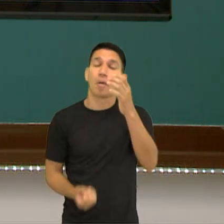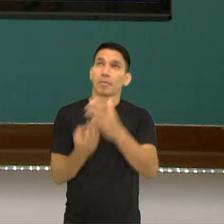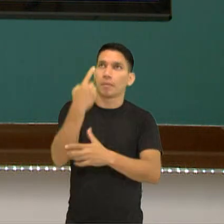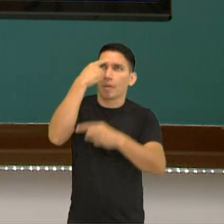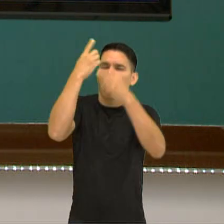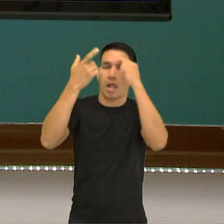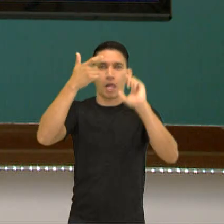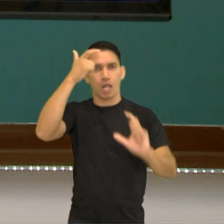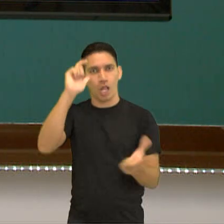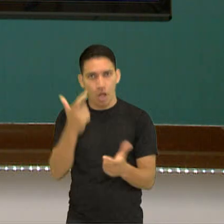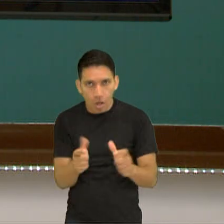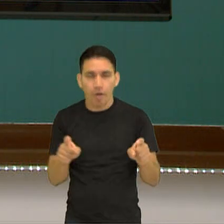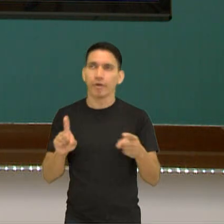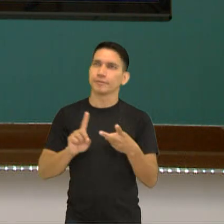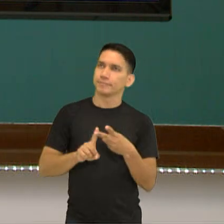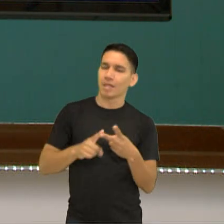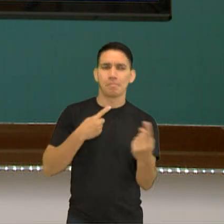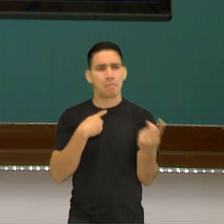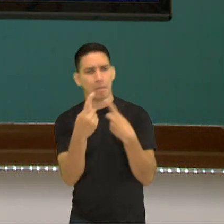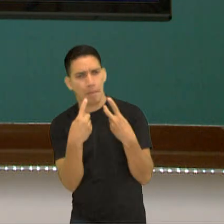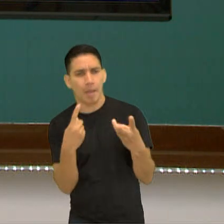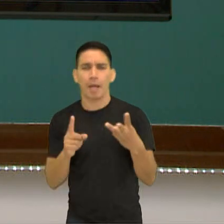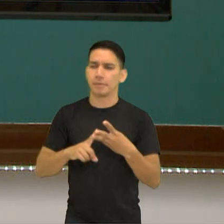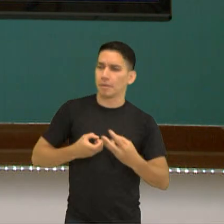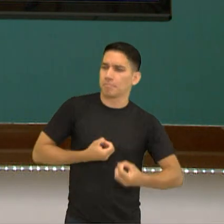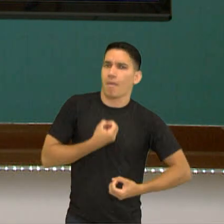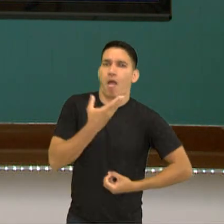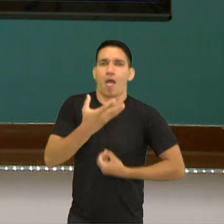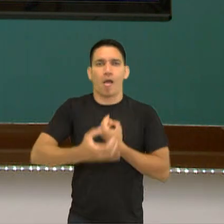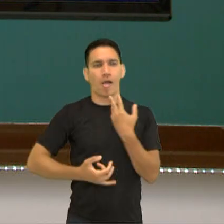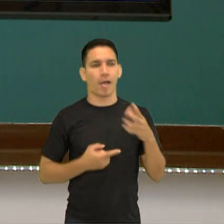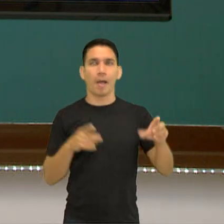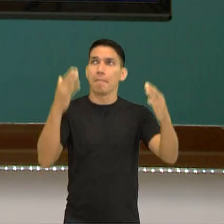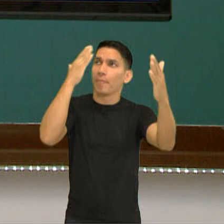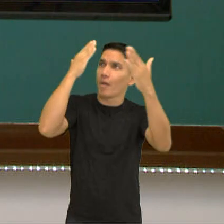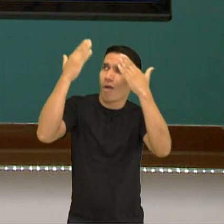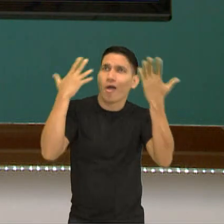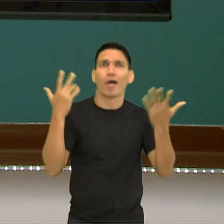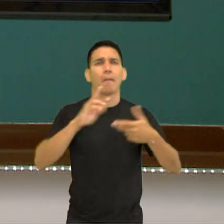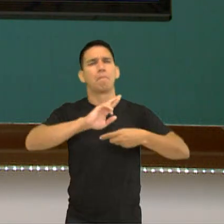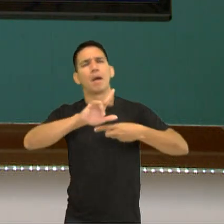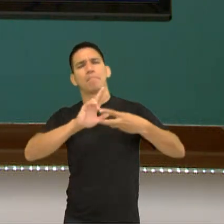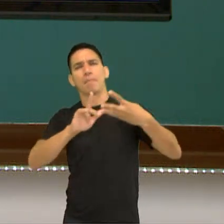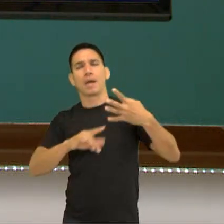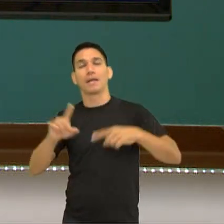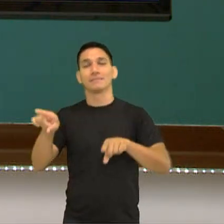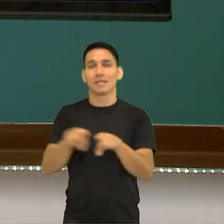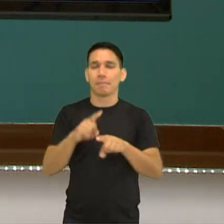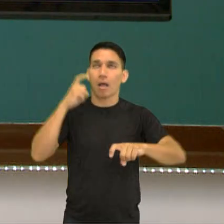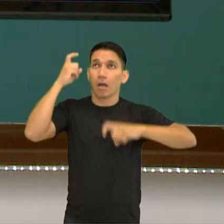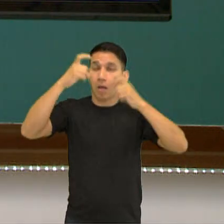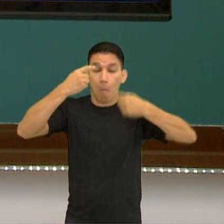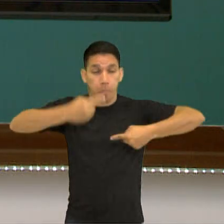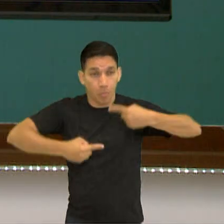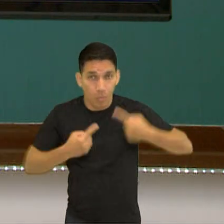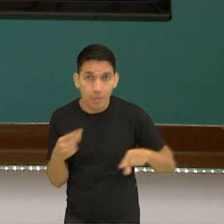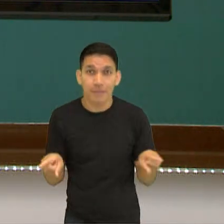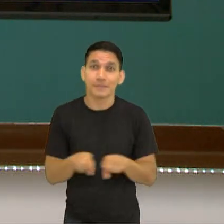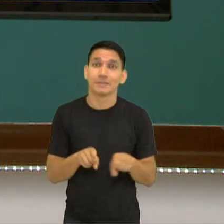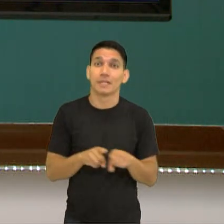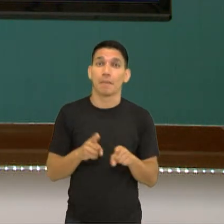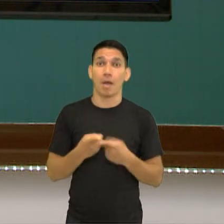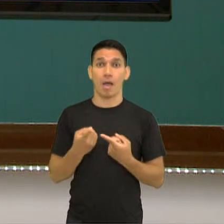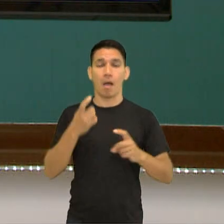a teorização da retórica, a poética, a psicologia, as preocupações com política e também as preocupações com